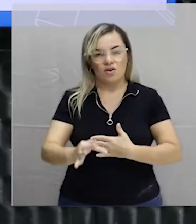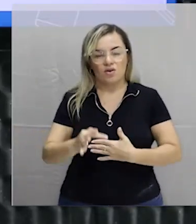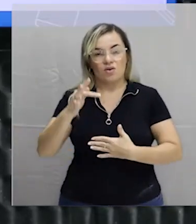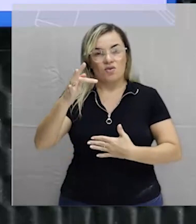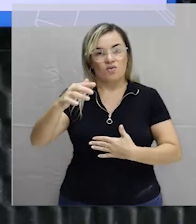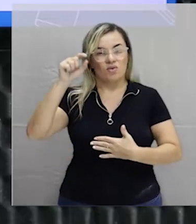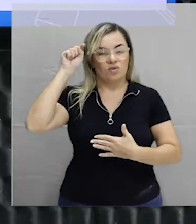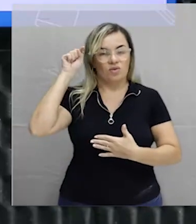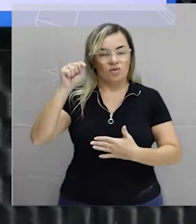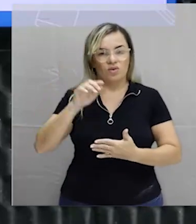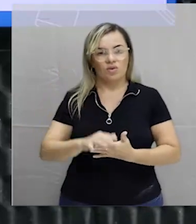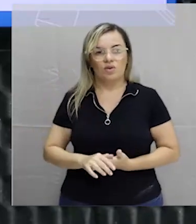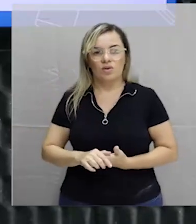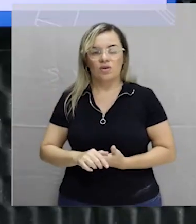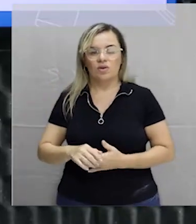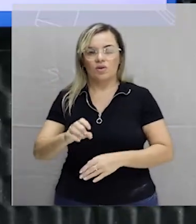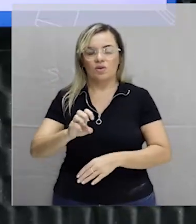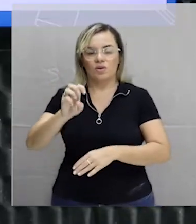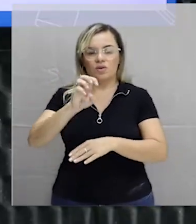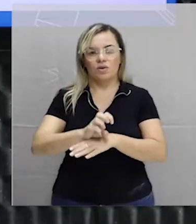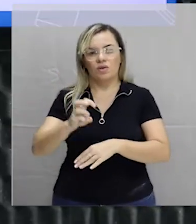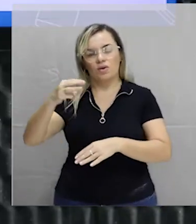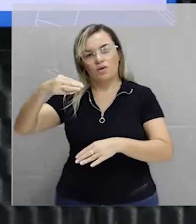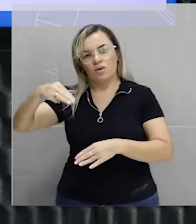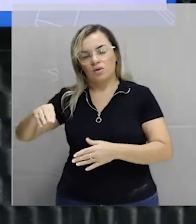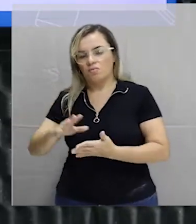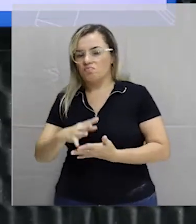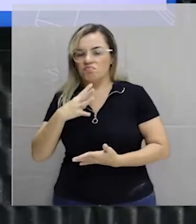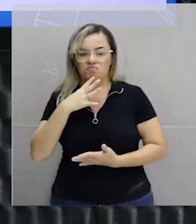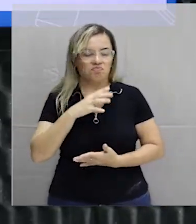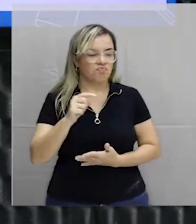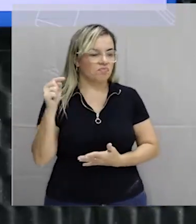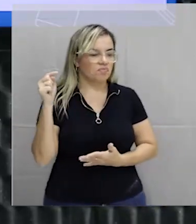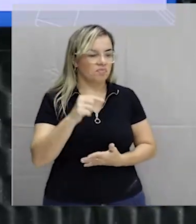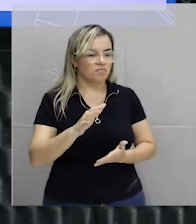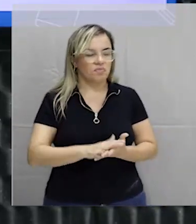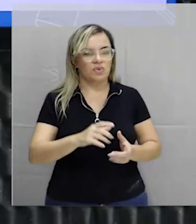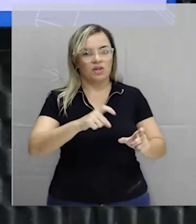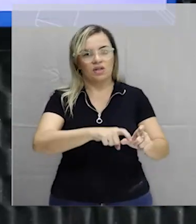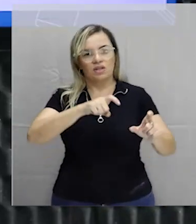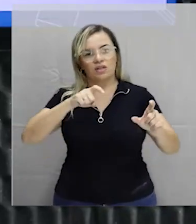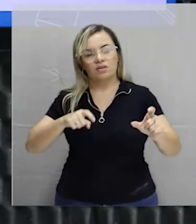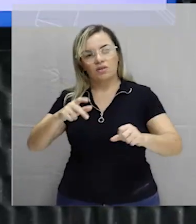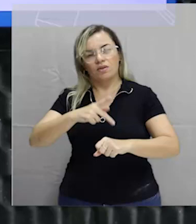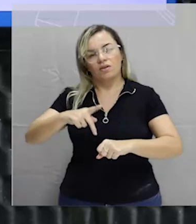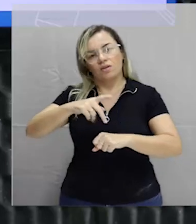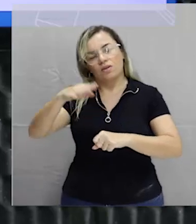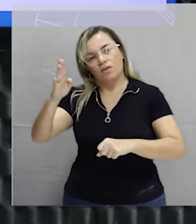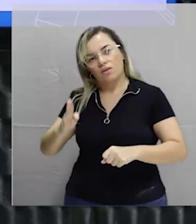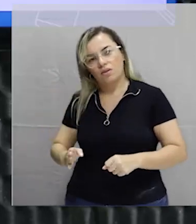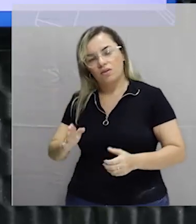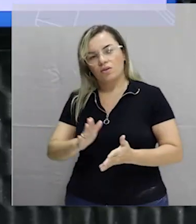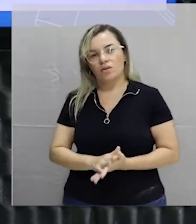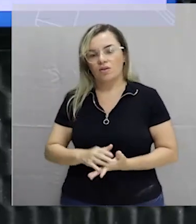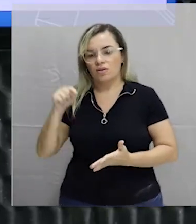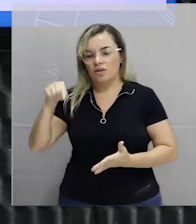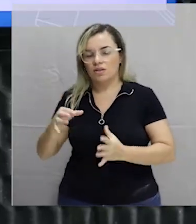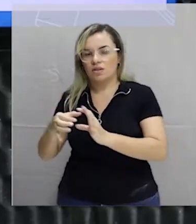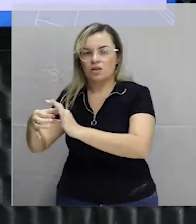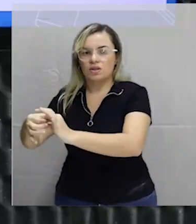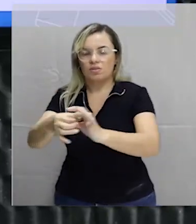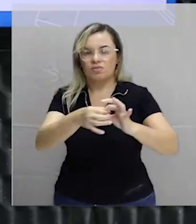pelos quais o Maranhão não reconheceu de imediato a independência do Brasil. Esses vínculos que o